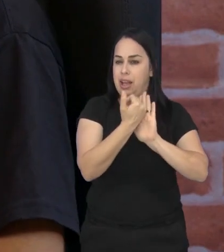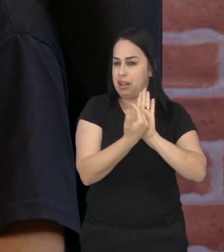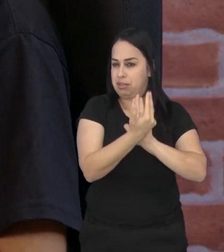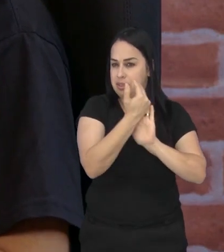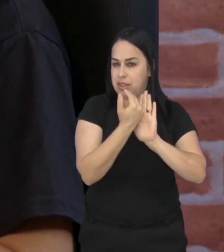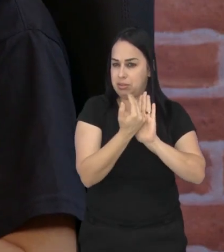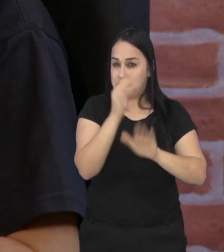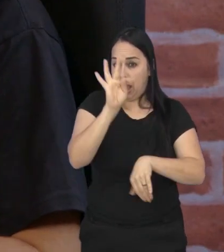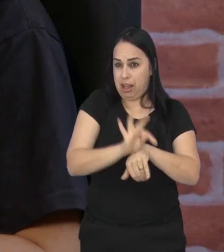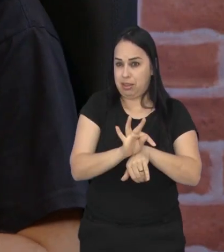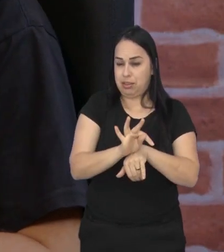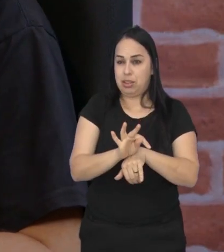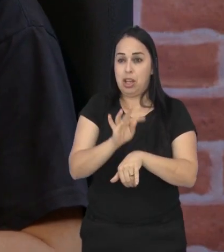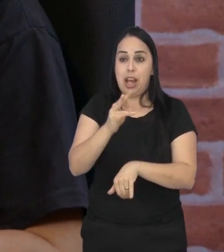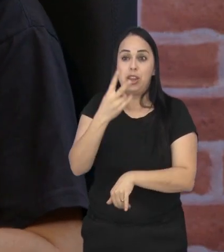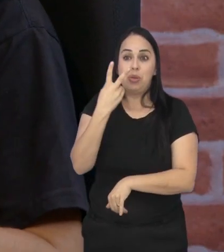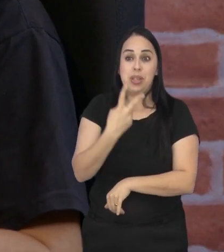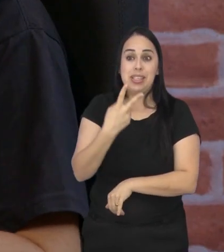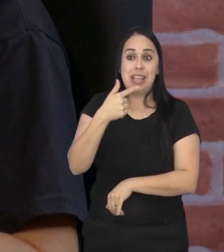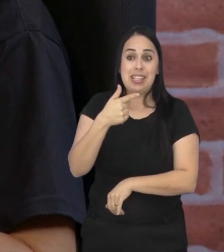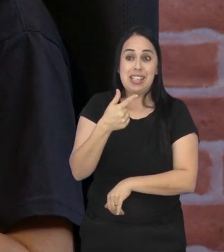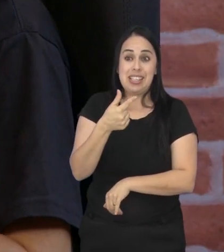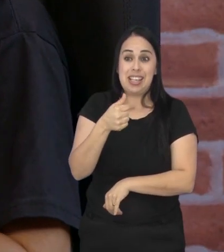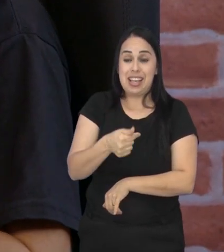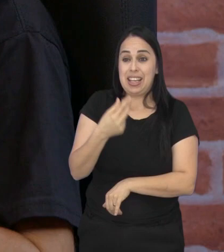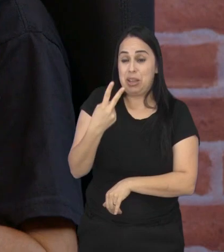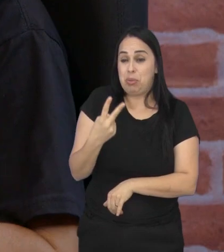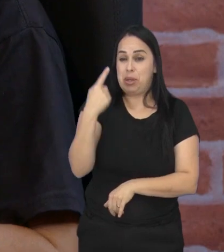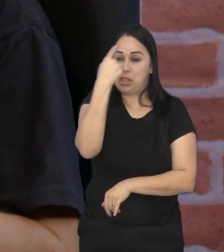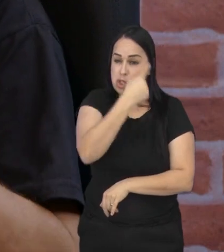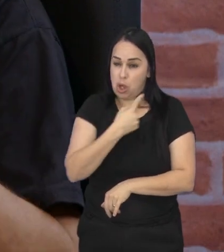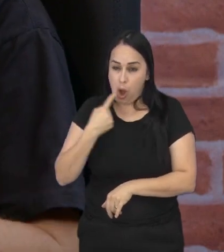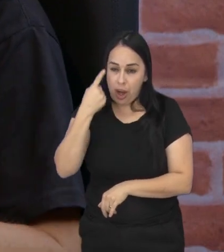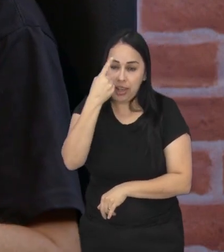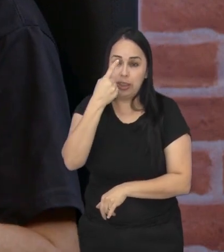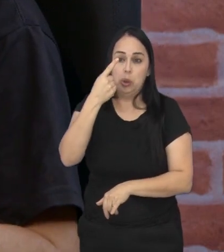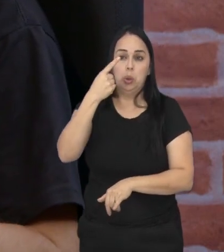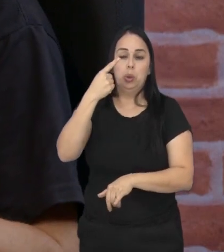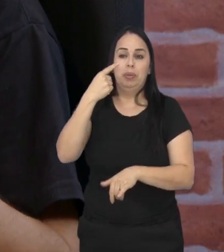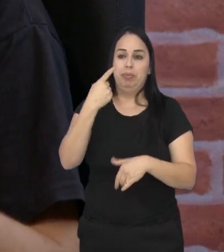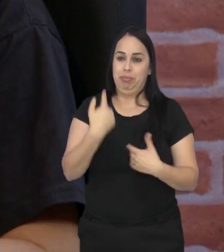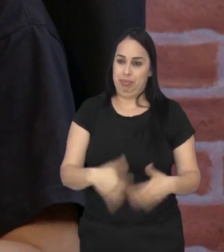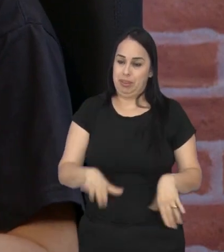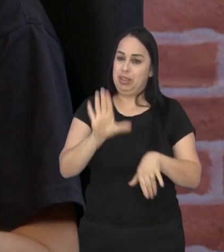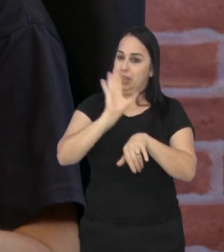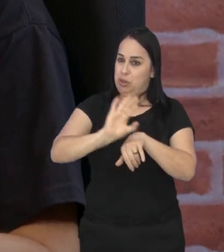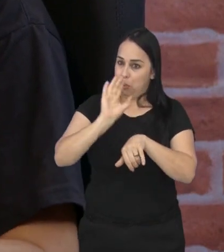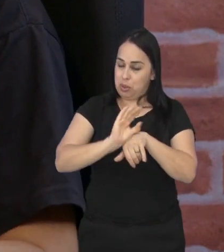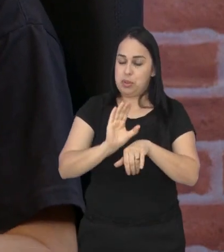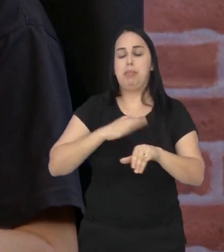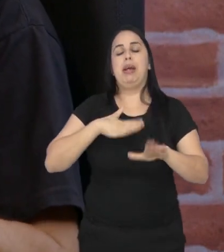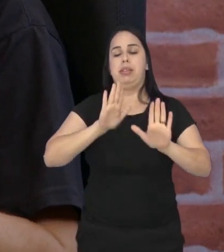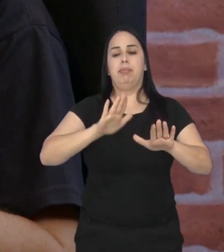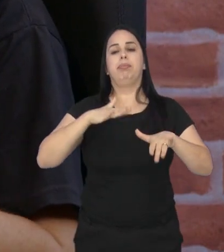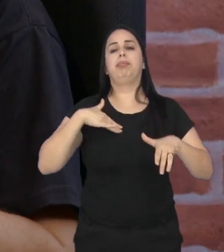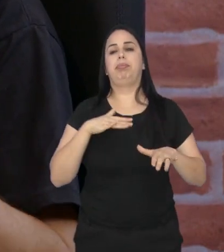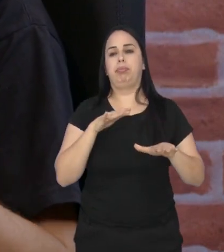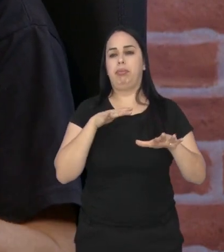262 horas. Cara, foram as 262 horas mais sofridas da minha vida, mas eu fiz. Fui lá, fiz o